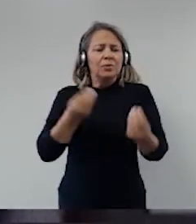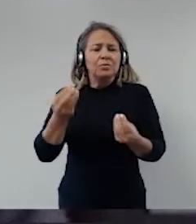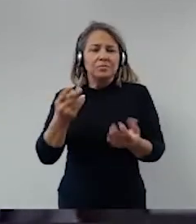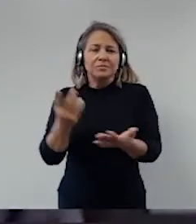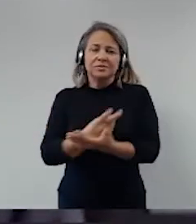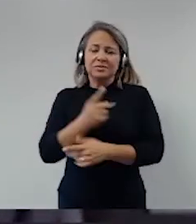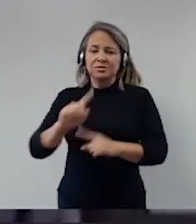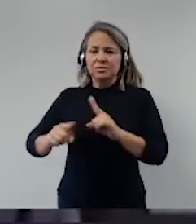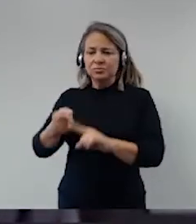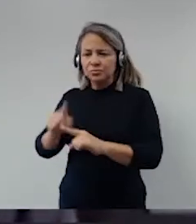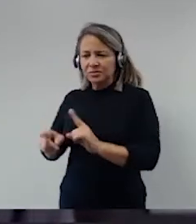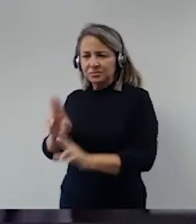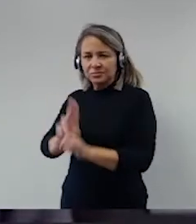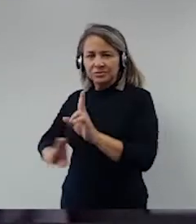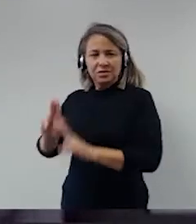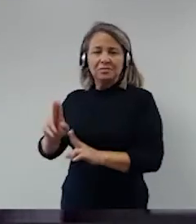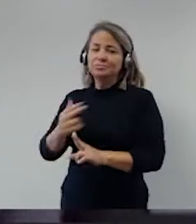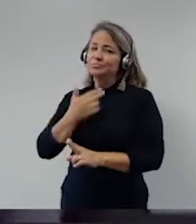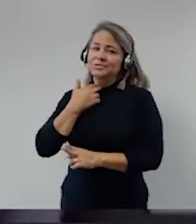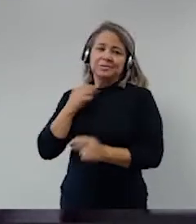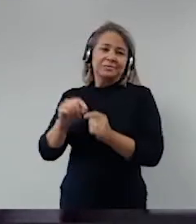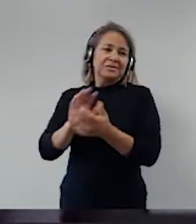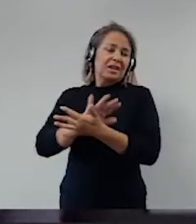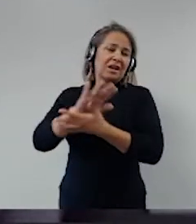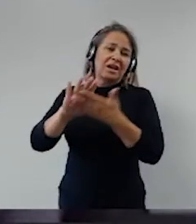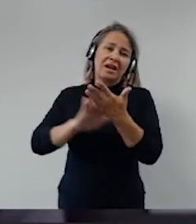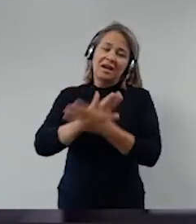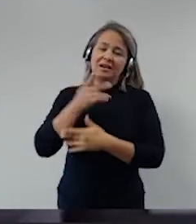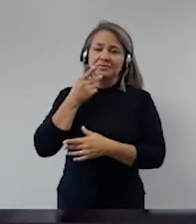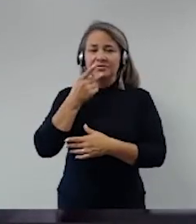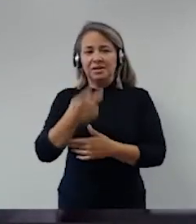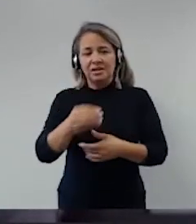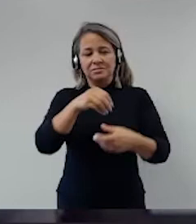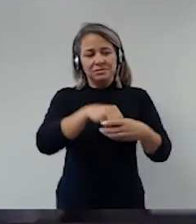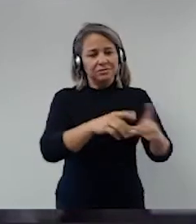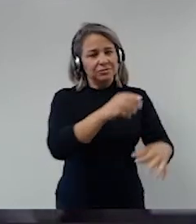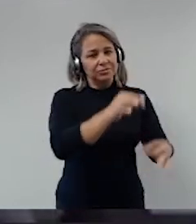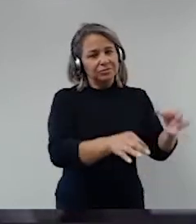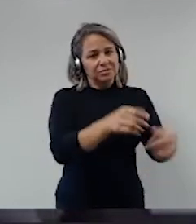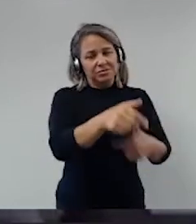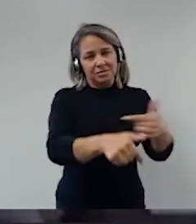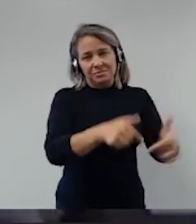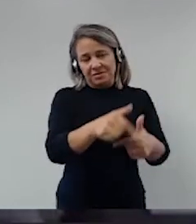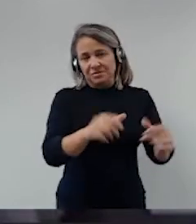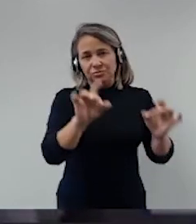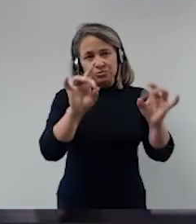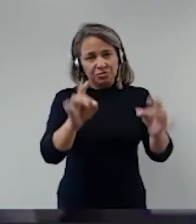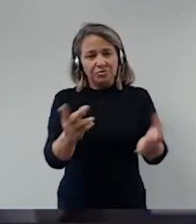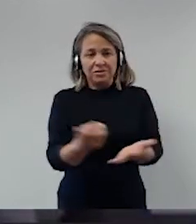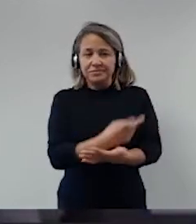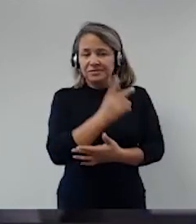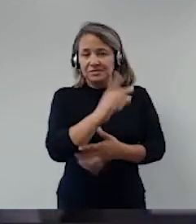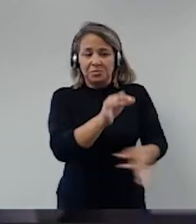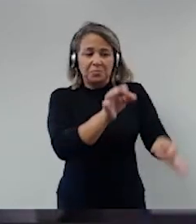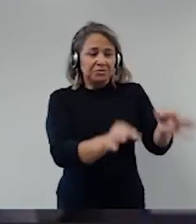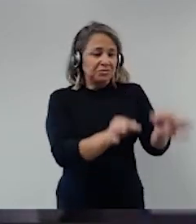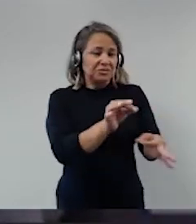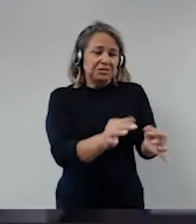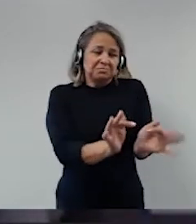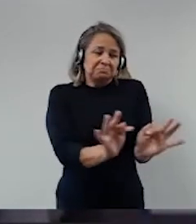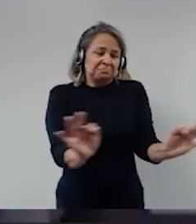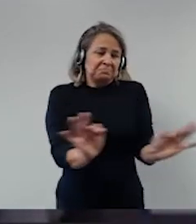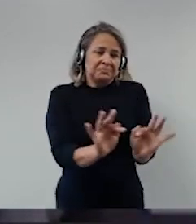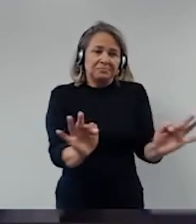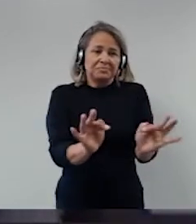instrumento, nada mais há que se falar da Justiça do Trabalho. Se tornará apenas uma justiça